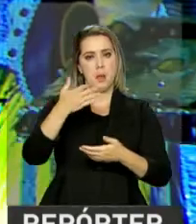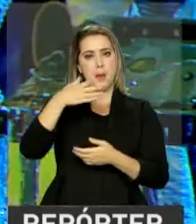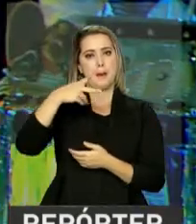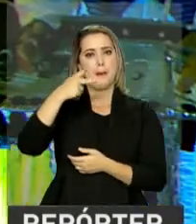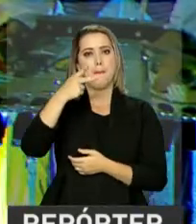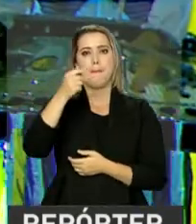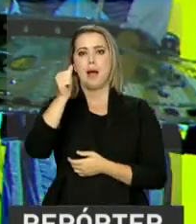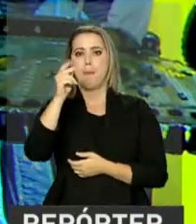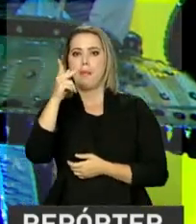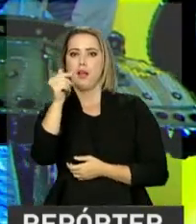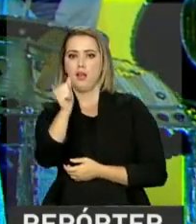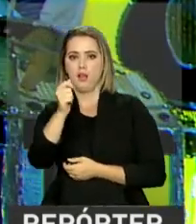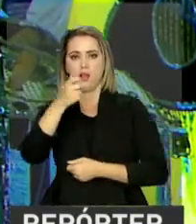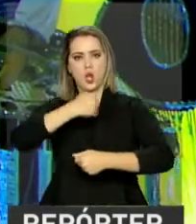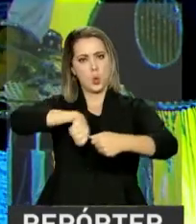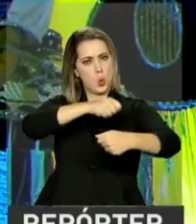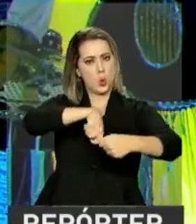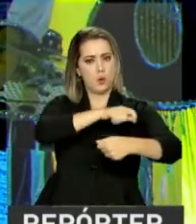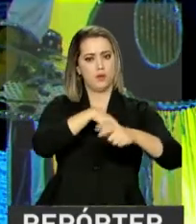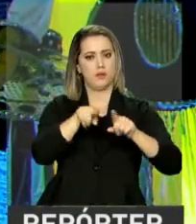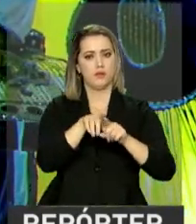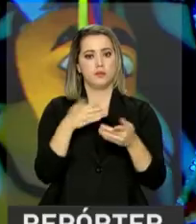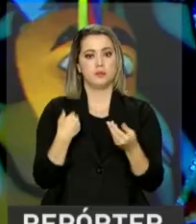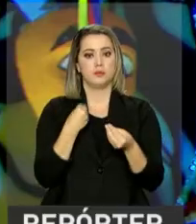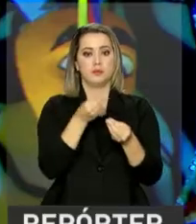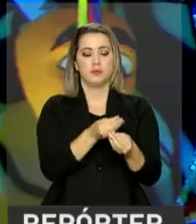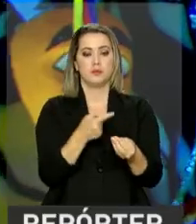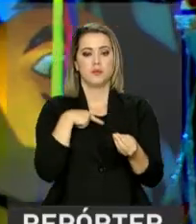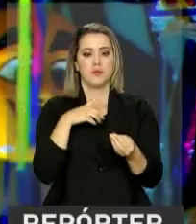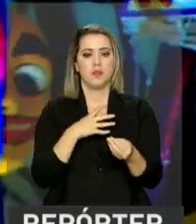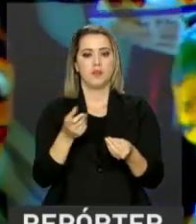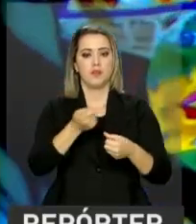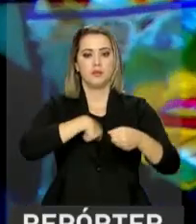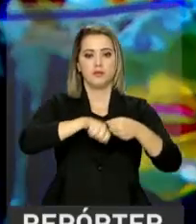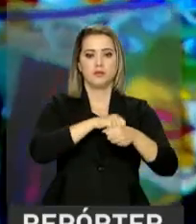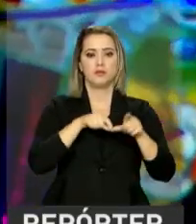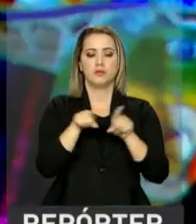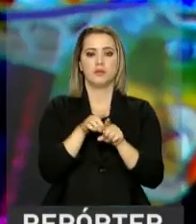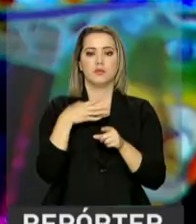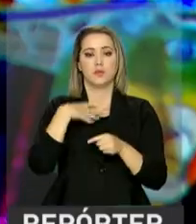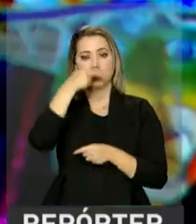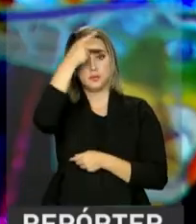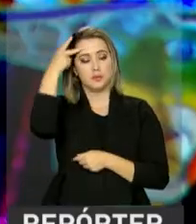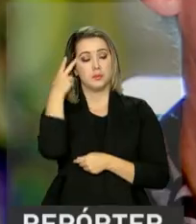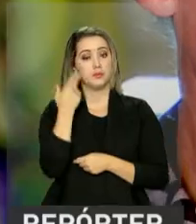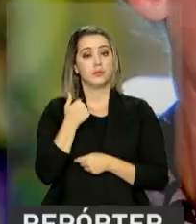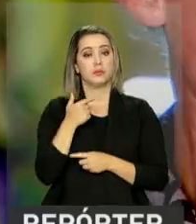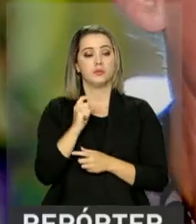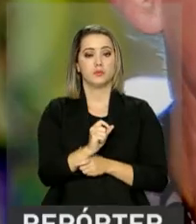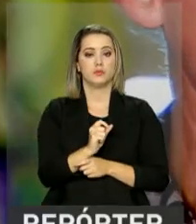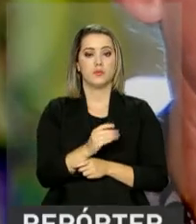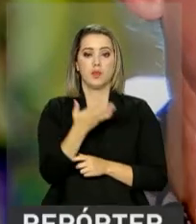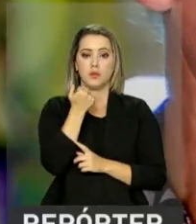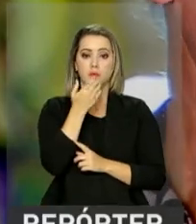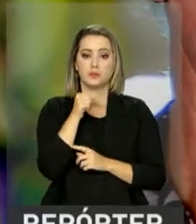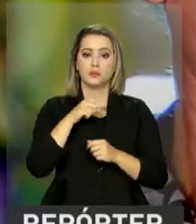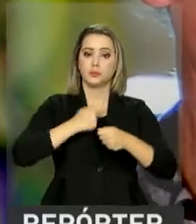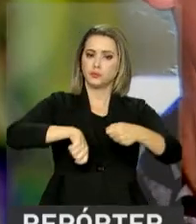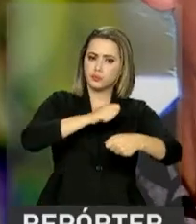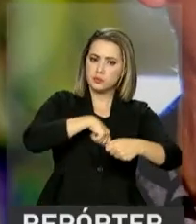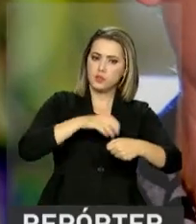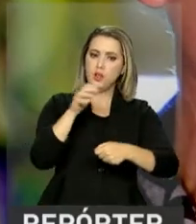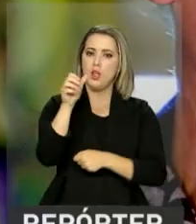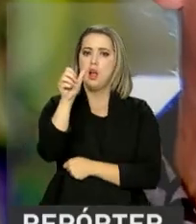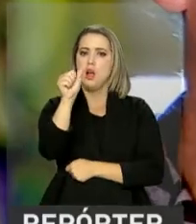até hoje, né, desde a época mais antiga, que se serve o angu para que as pessoas comam esse angu e